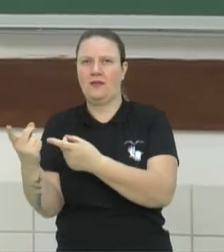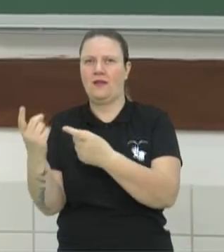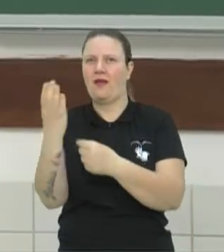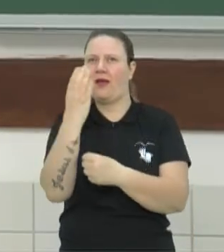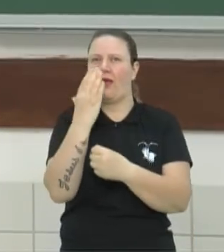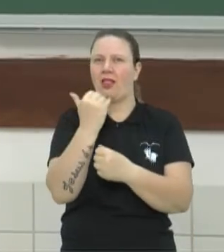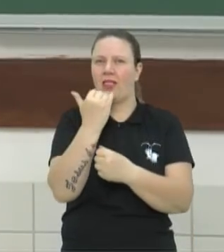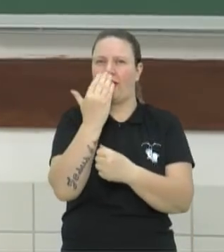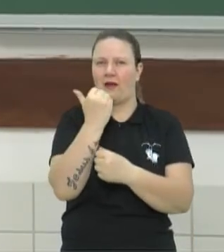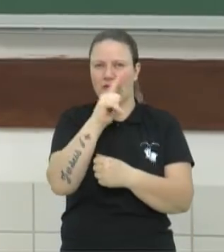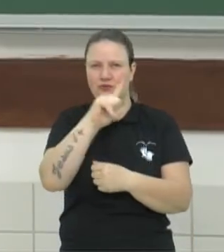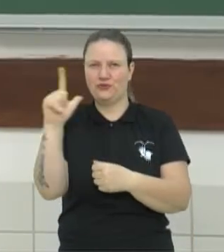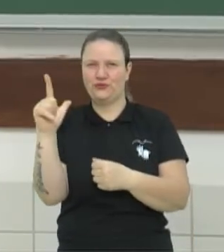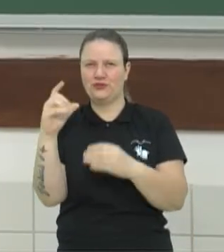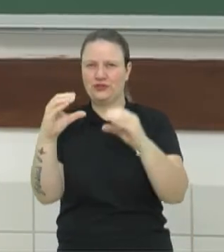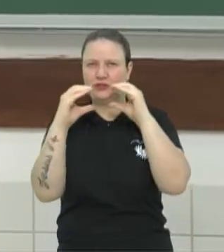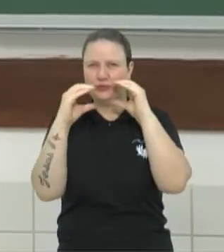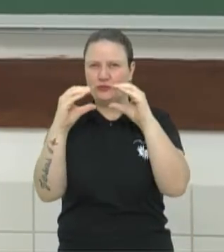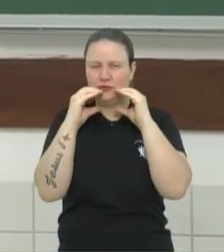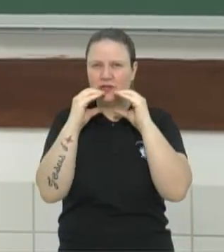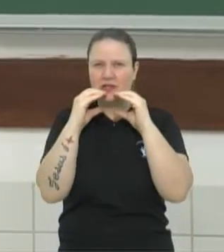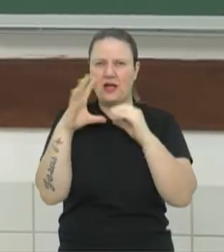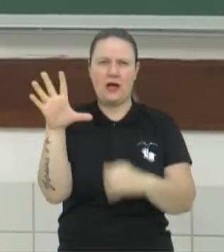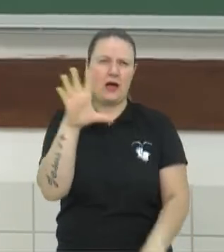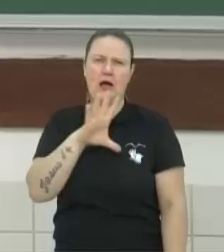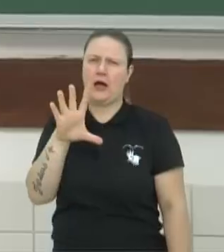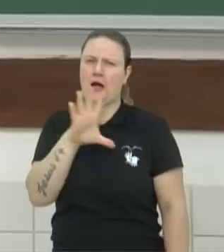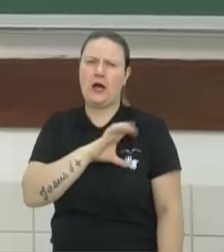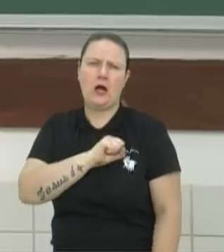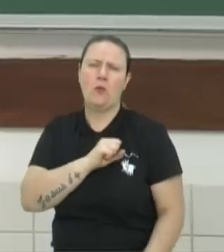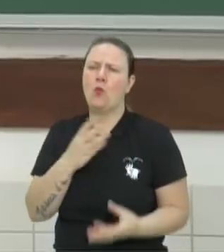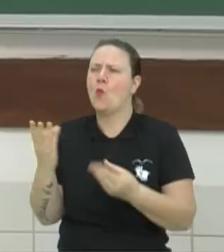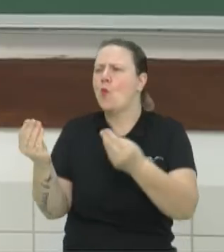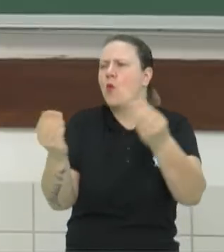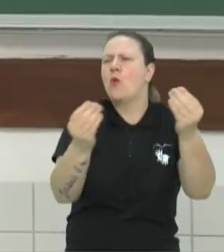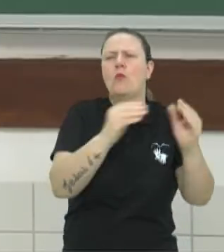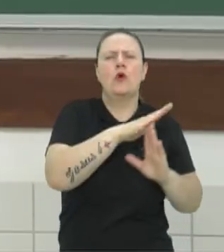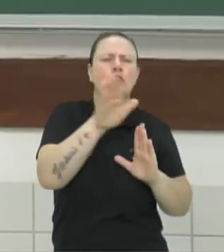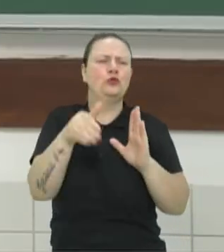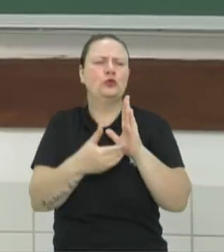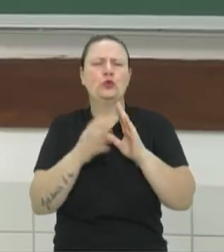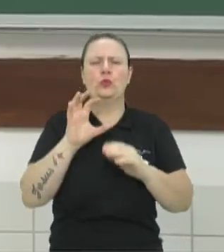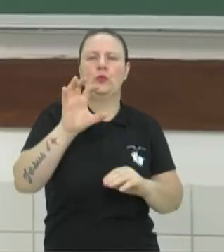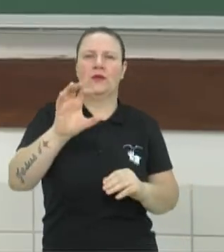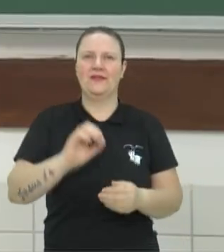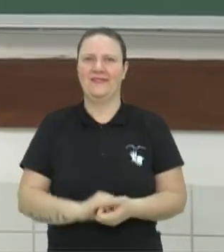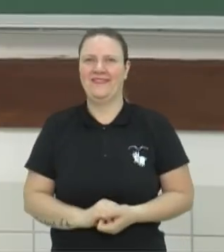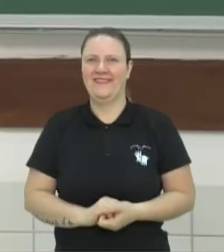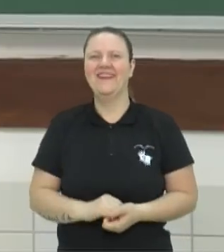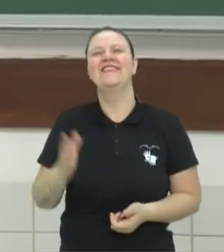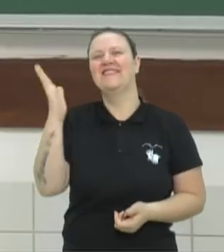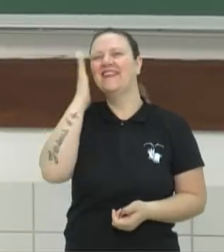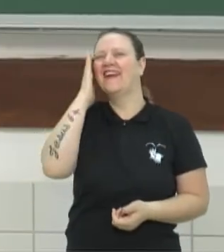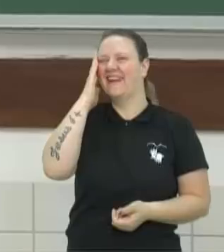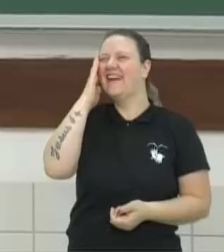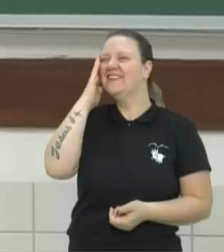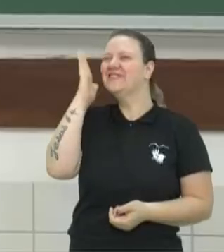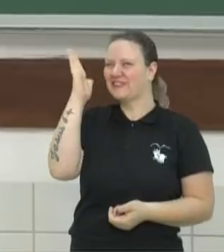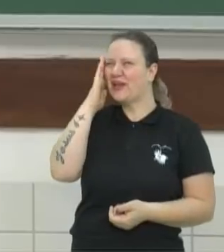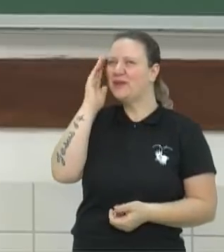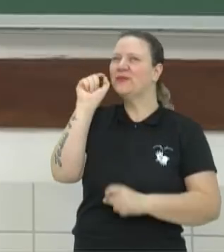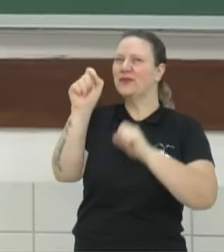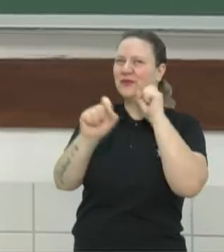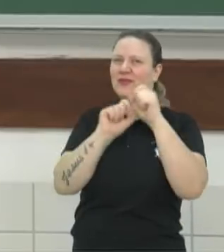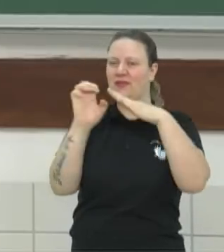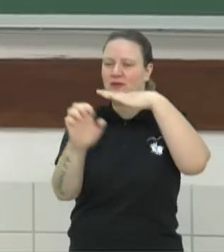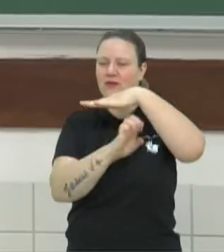não vou falar. O slogan é isso aí. Então, vai ter lá a marca, o logotipo da empresa e